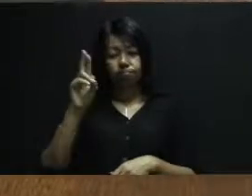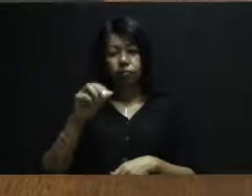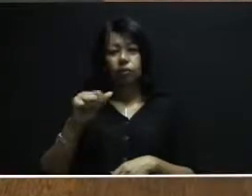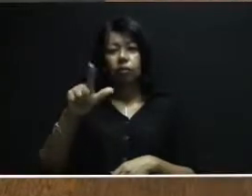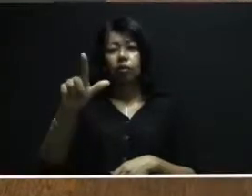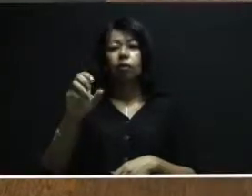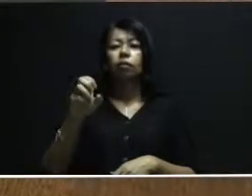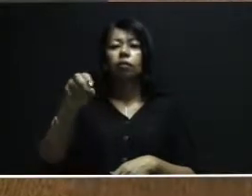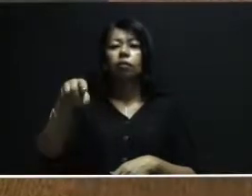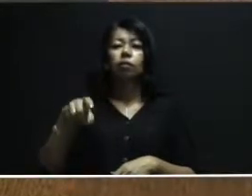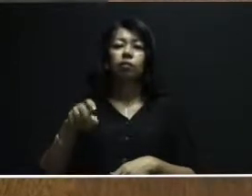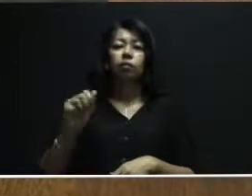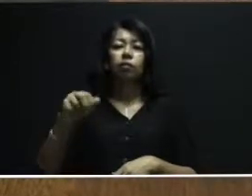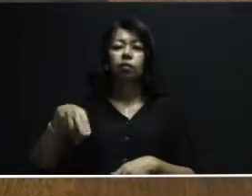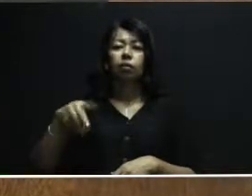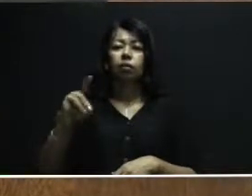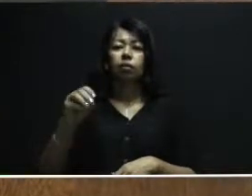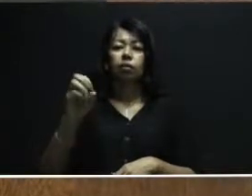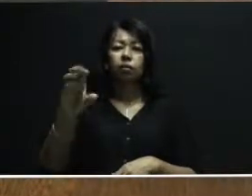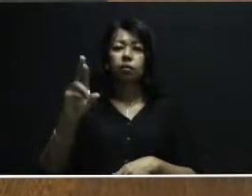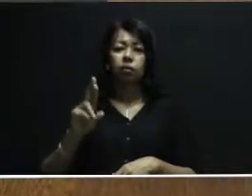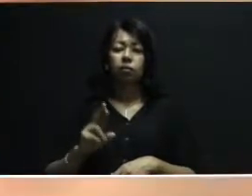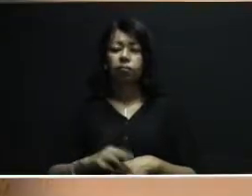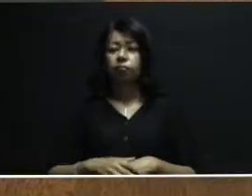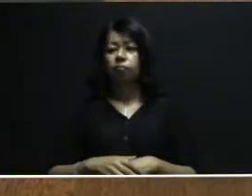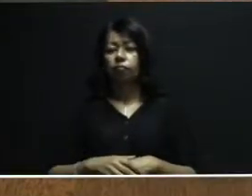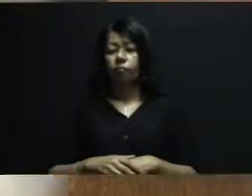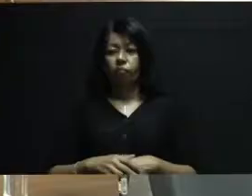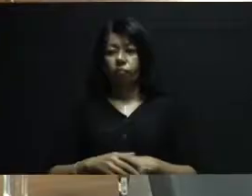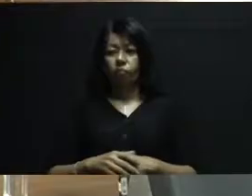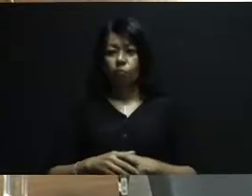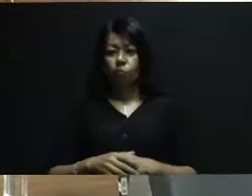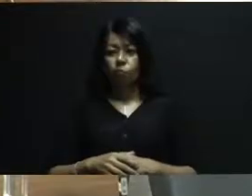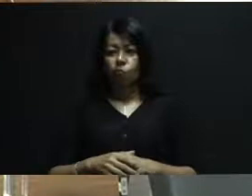Alexander José Guedes, digníssimo orador oficial desta solenidade.